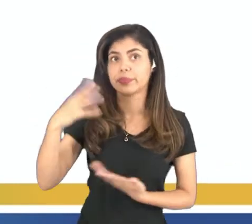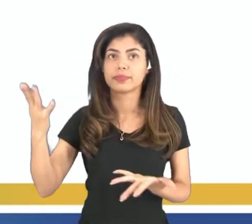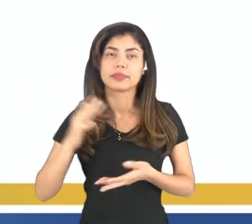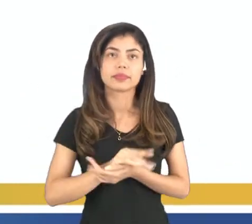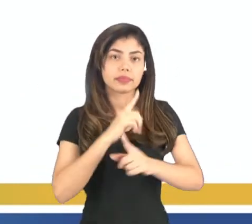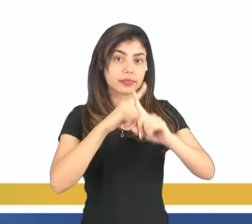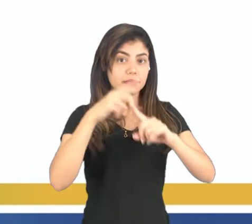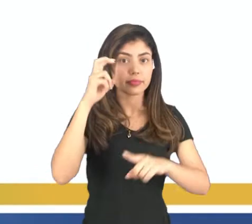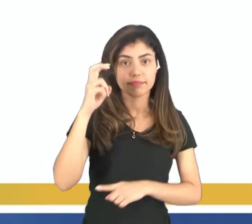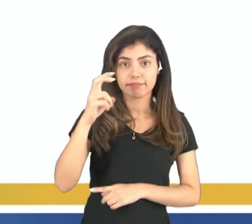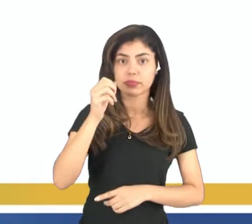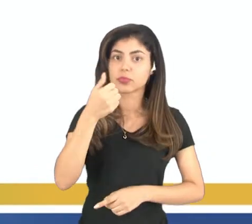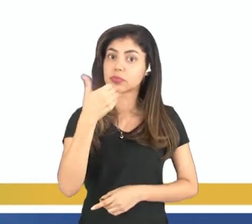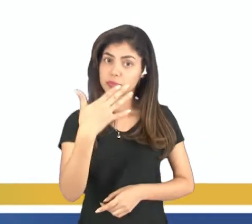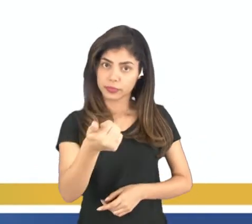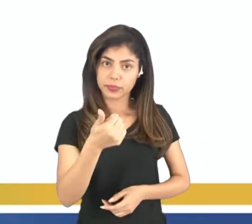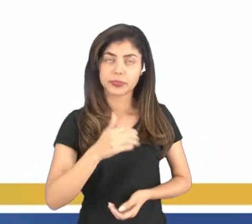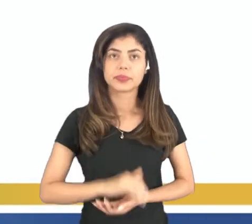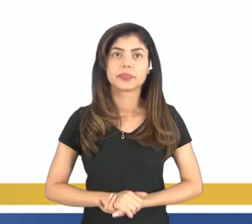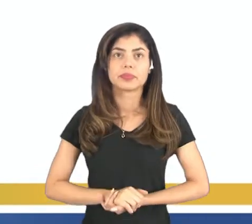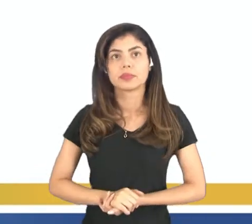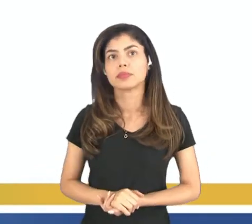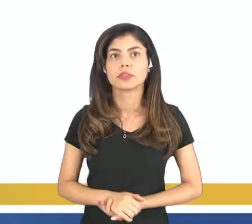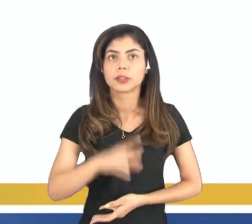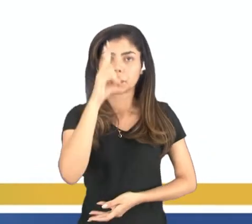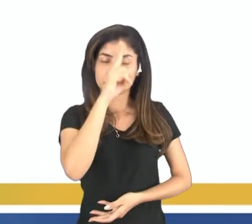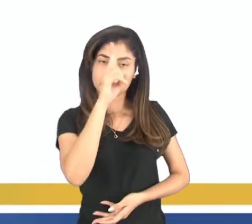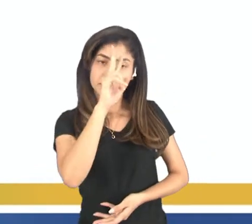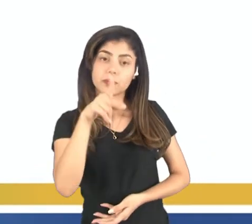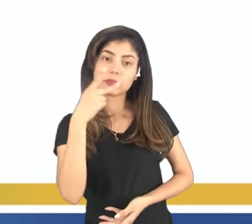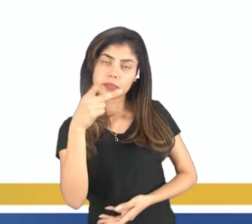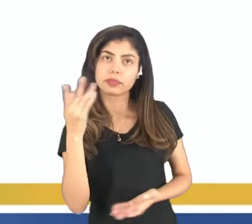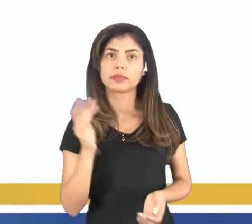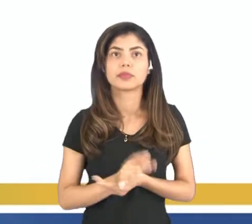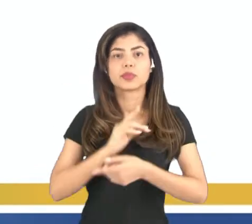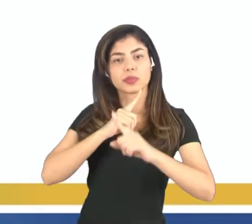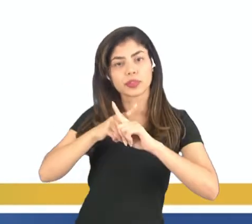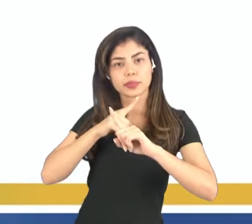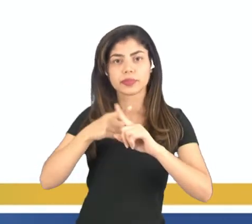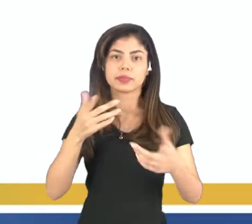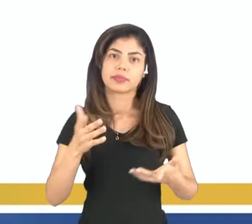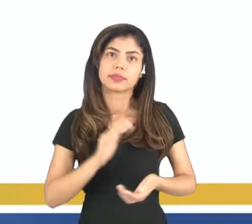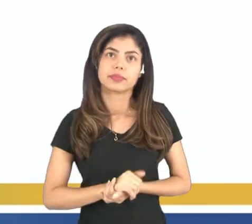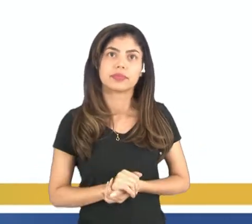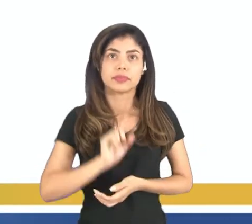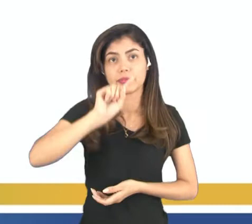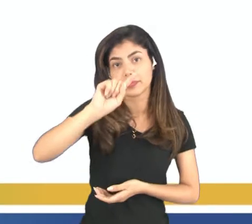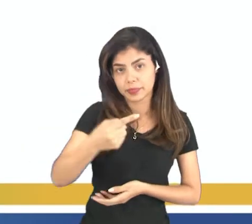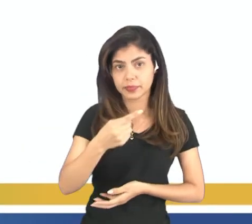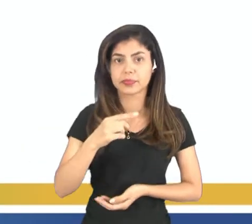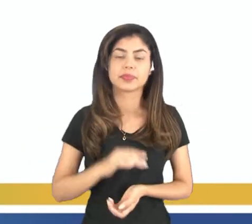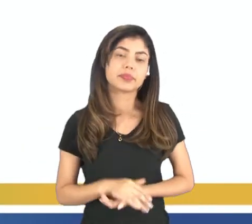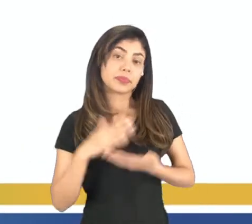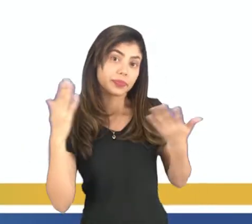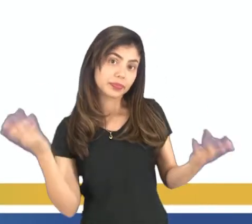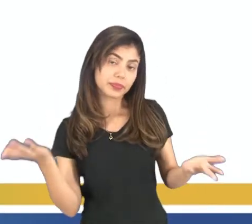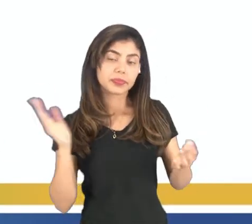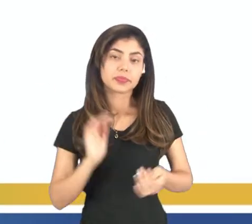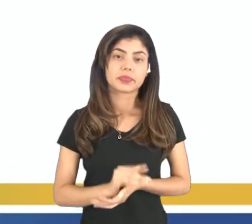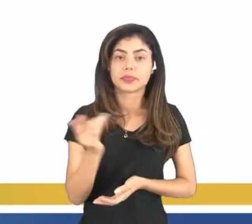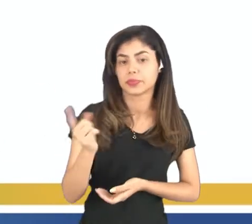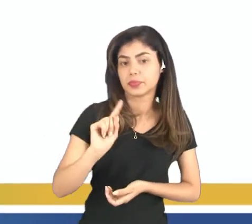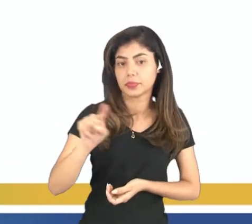vezes cinco beleza lembra que eu falei ó para multiplicar números com vírgulas pessoal